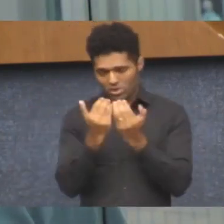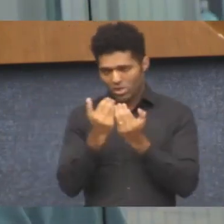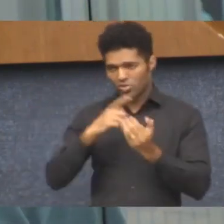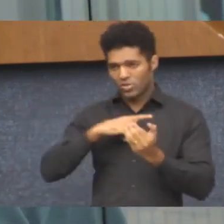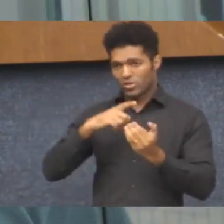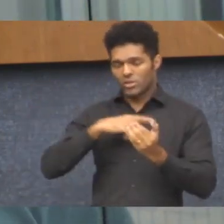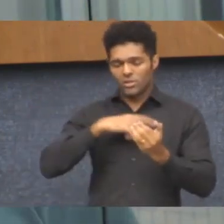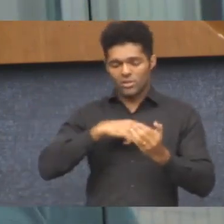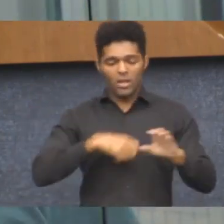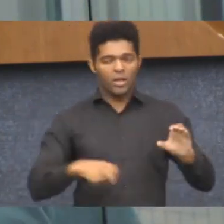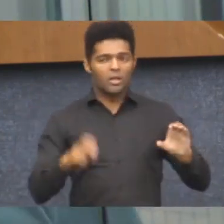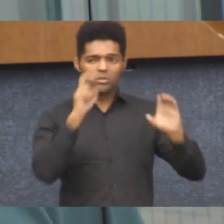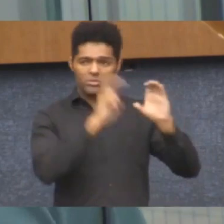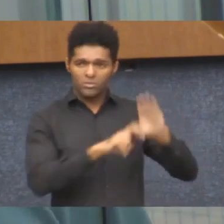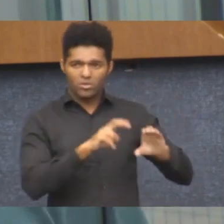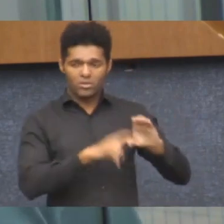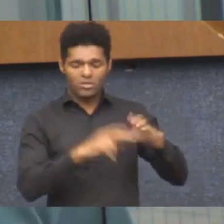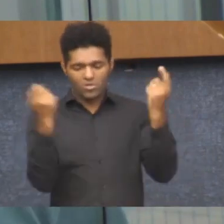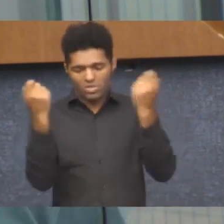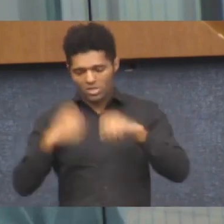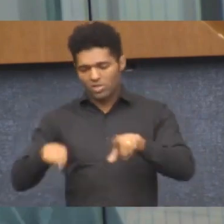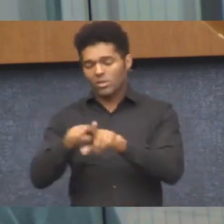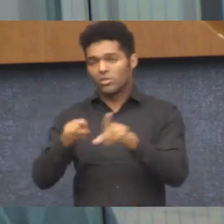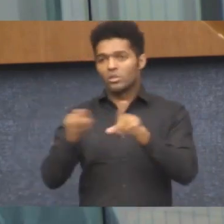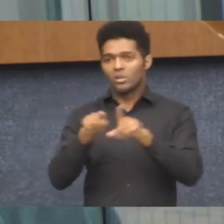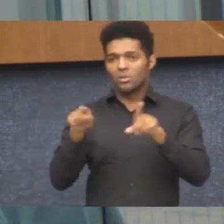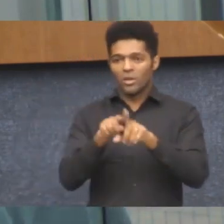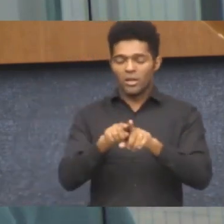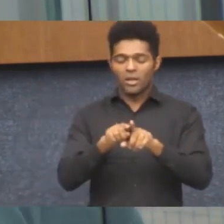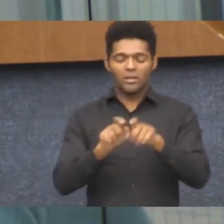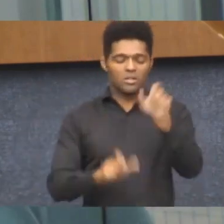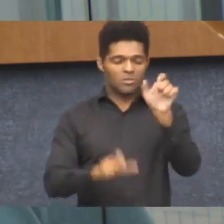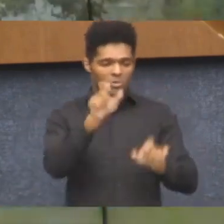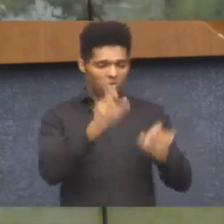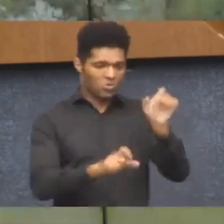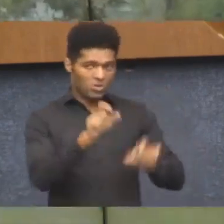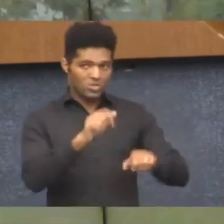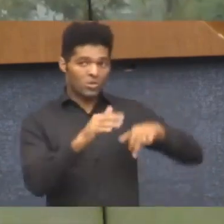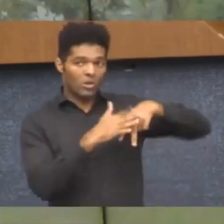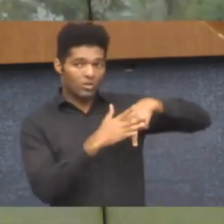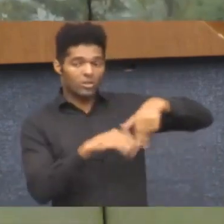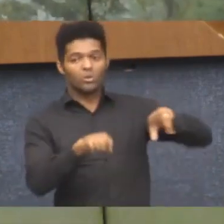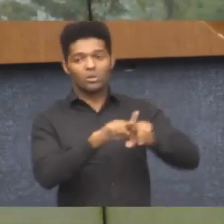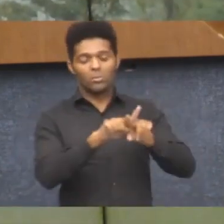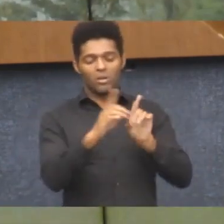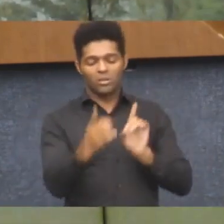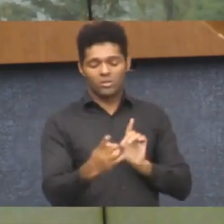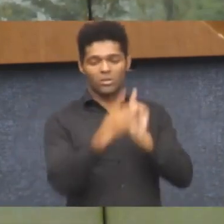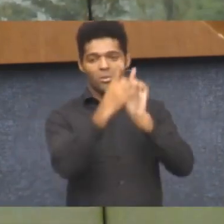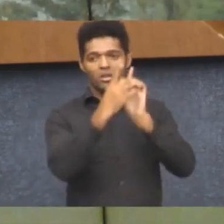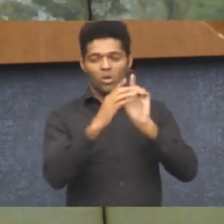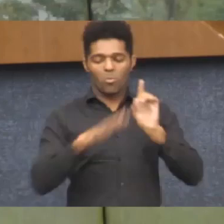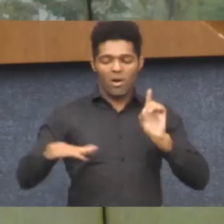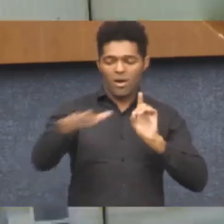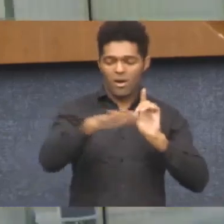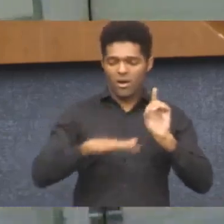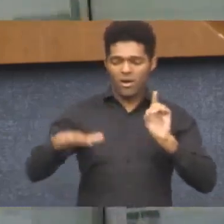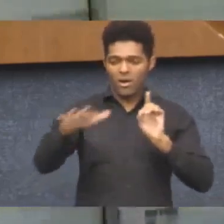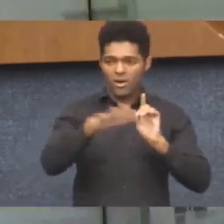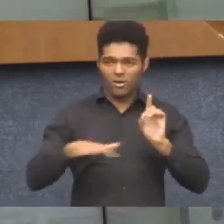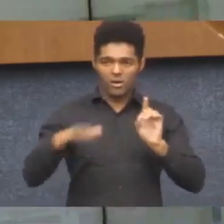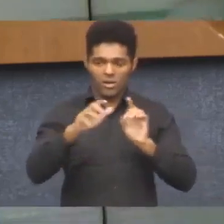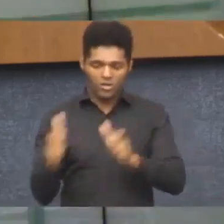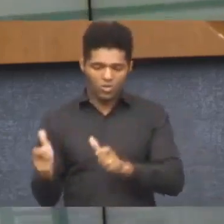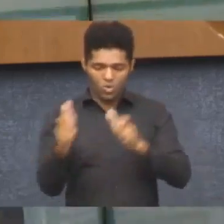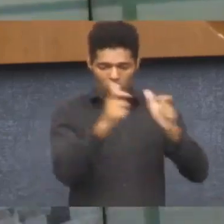tem suas necessidades, suas carências. Entre as pessoas que eu atendo está uma grande área de ocupação,